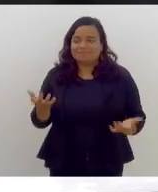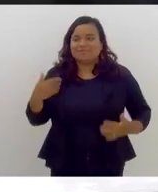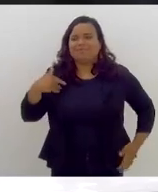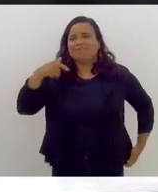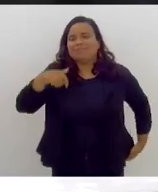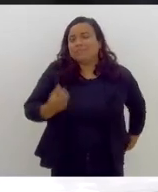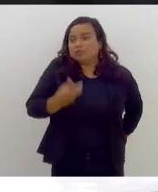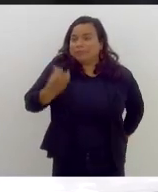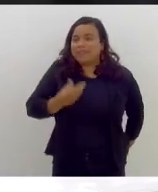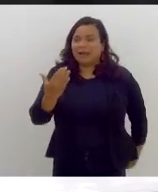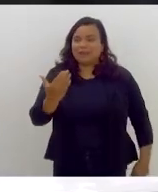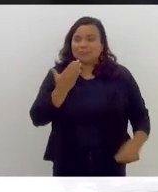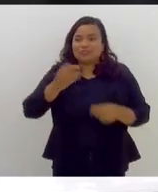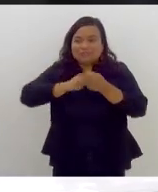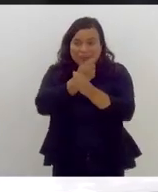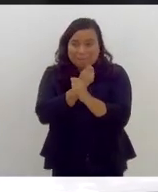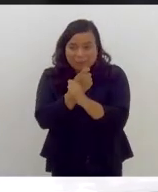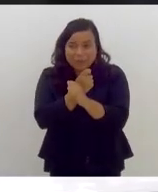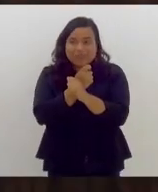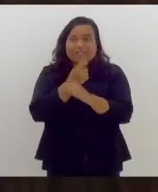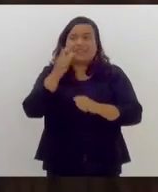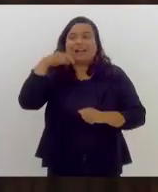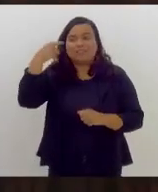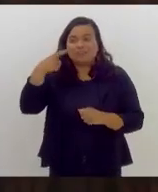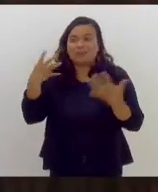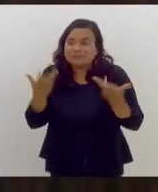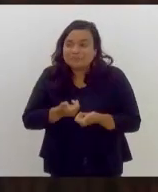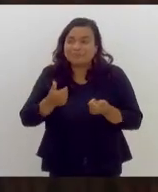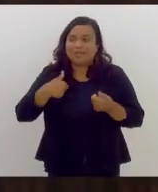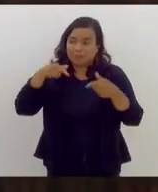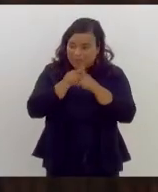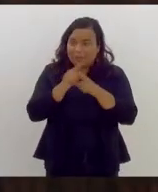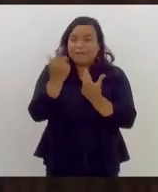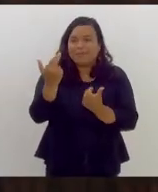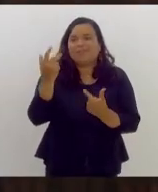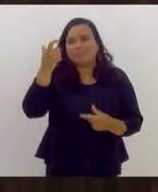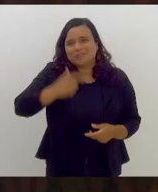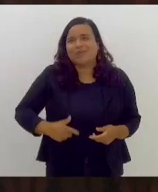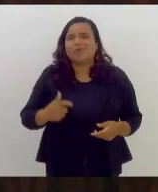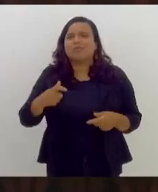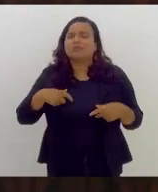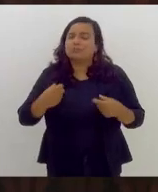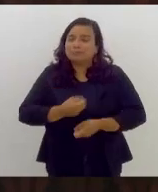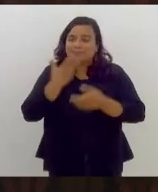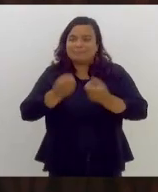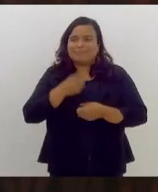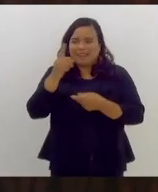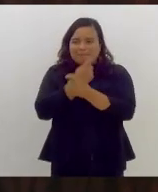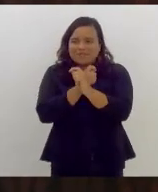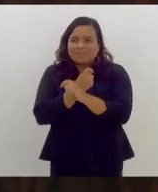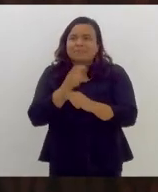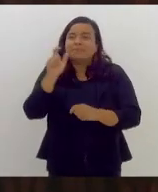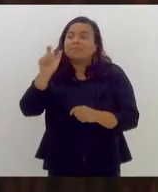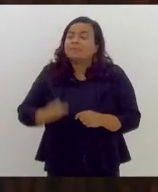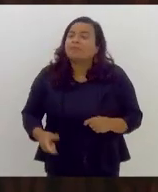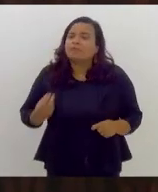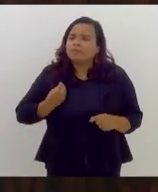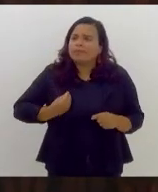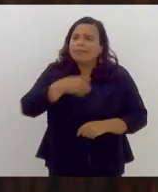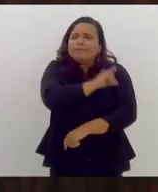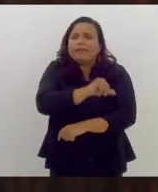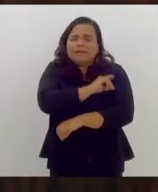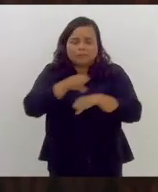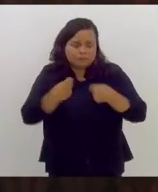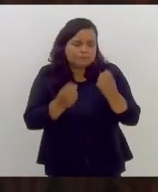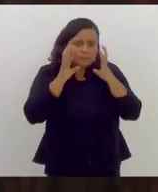lá na PUC. É um super advogado, também sou advogado, então uma inspiração que eu tive ao longo da PUC. É um cara que vive o Rio de Janeiro,